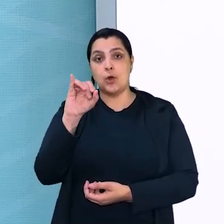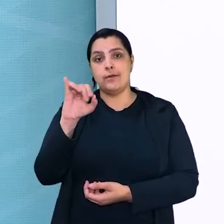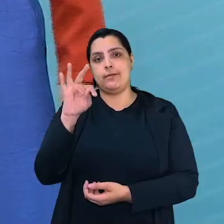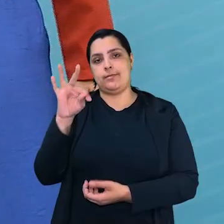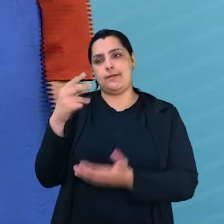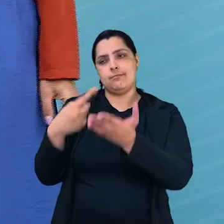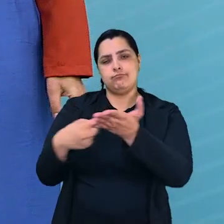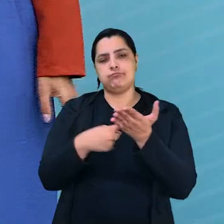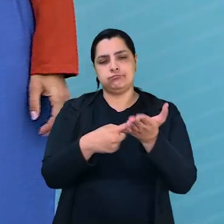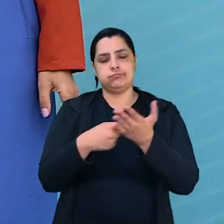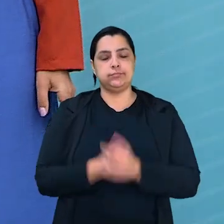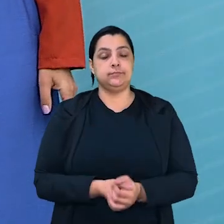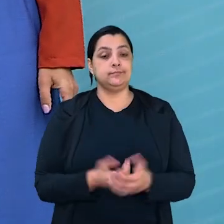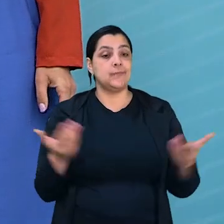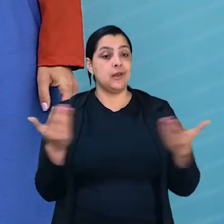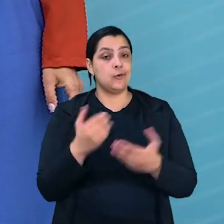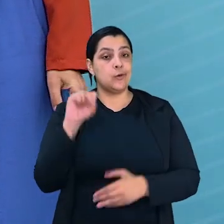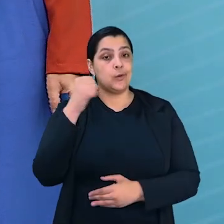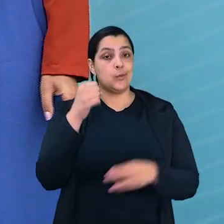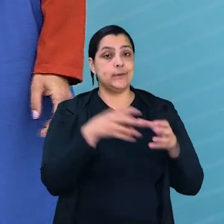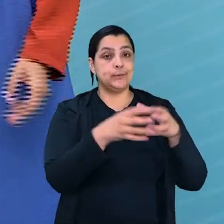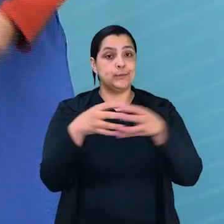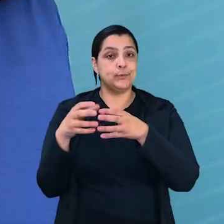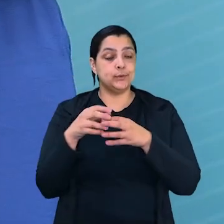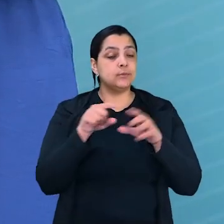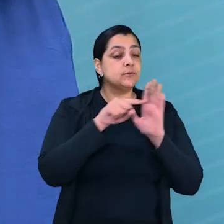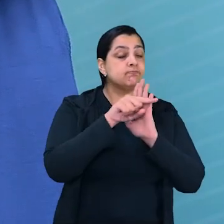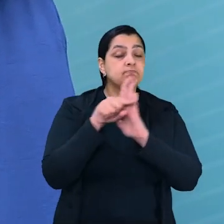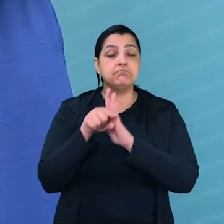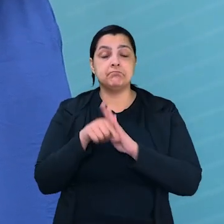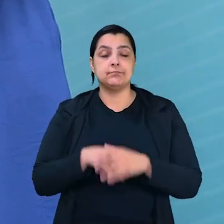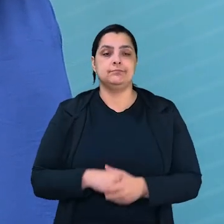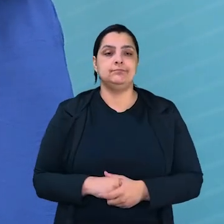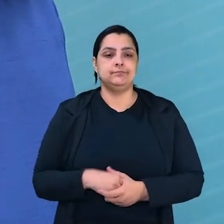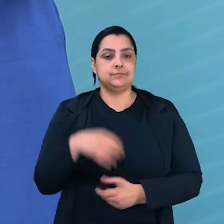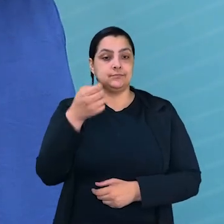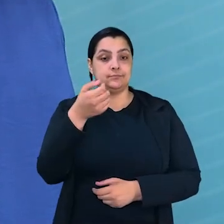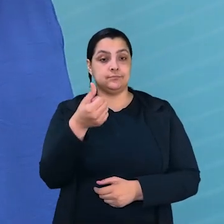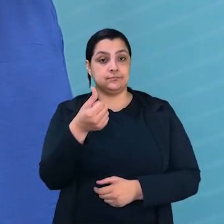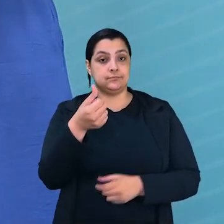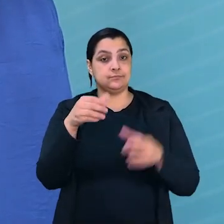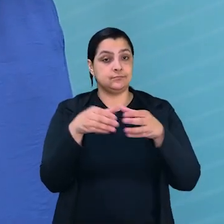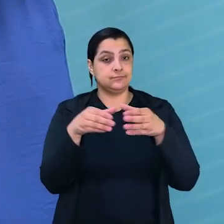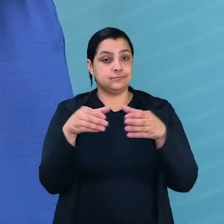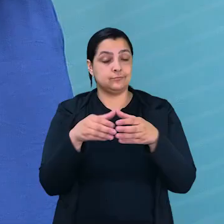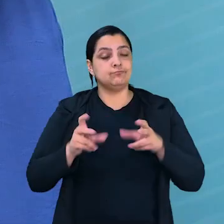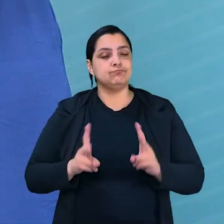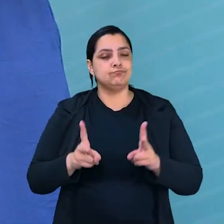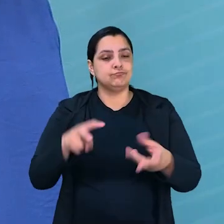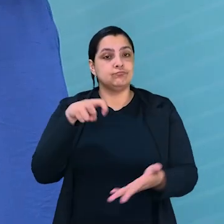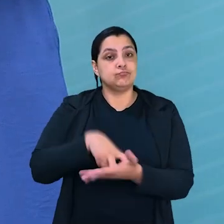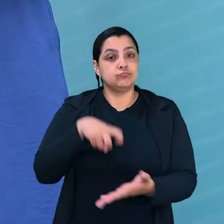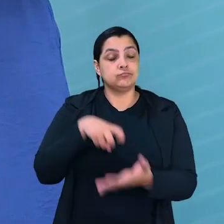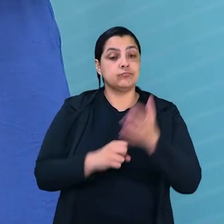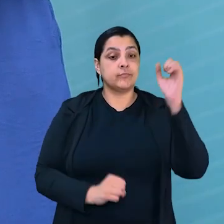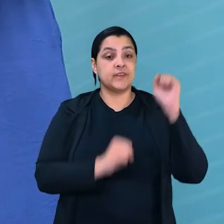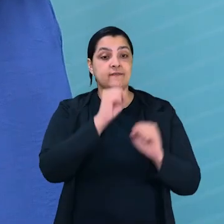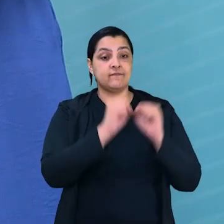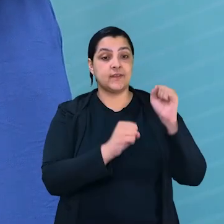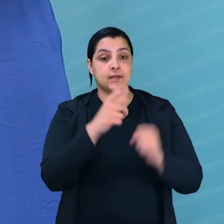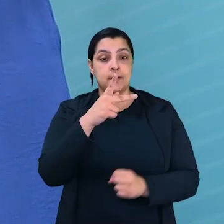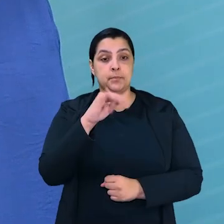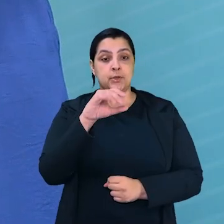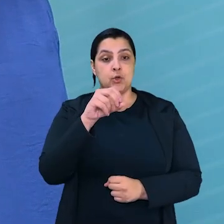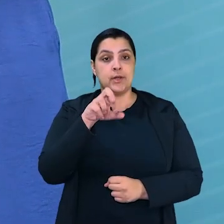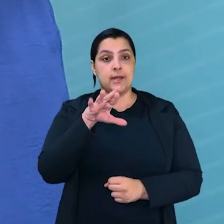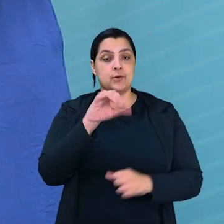Trabalho. Agora vamos fazer um giro de notícias pelas turmas do tribunal. Começamos pela sexta turma, que manteve a condenação da